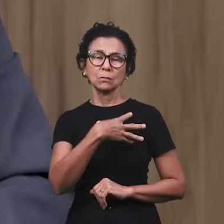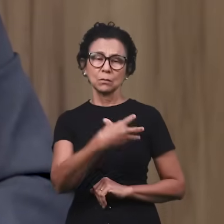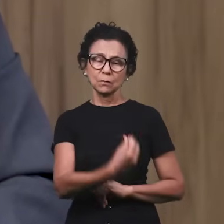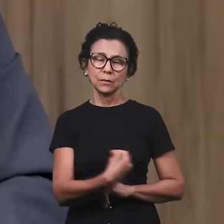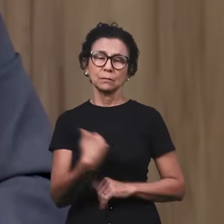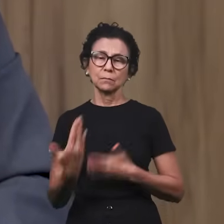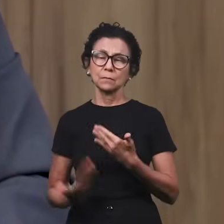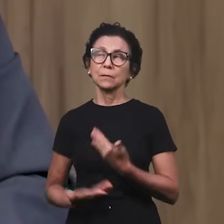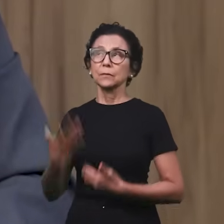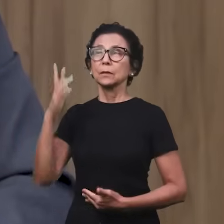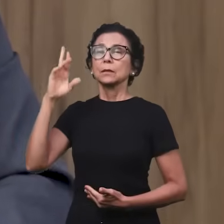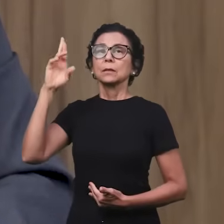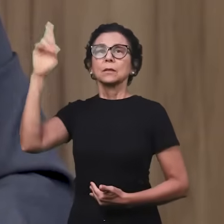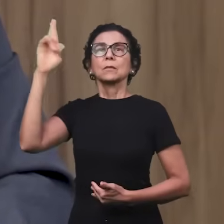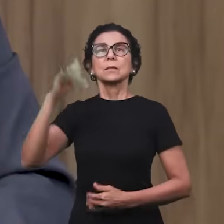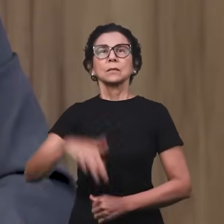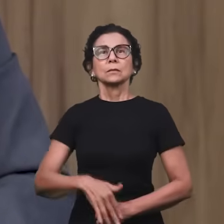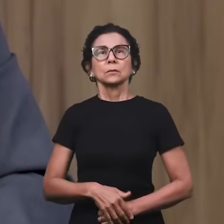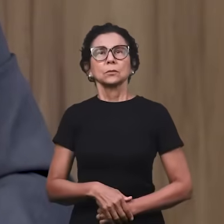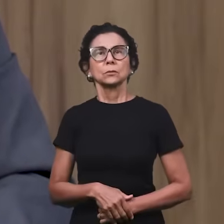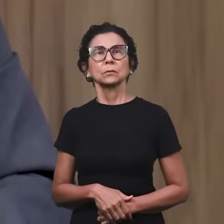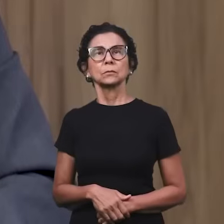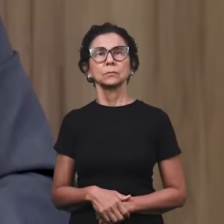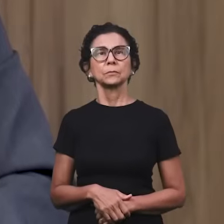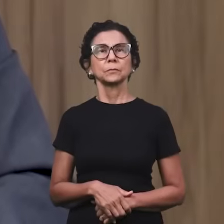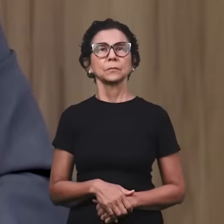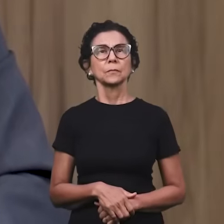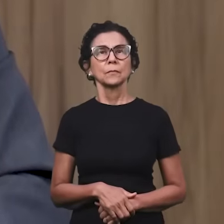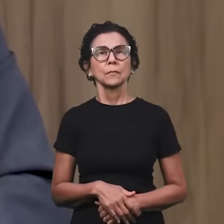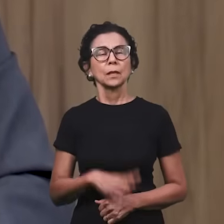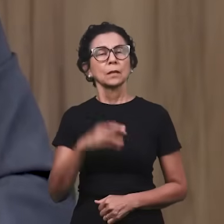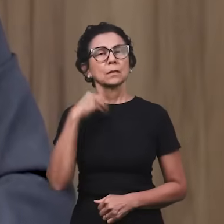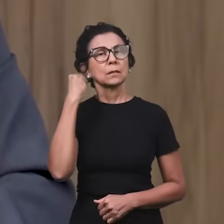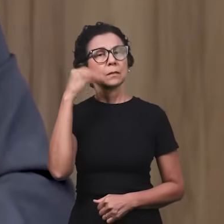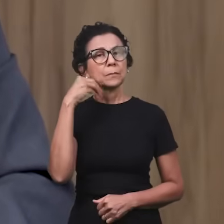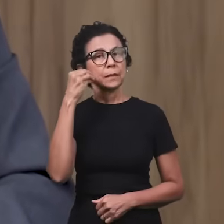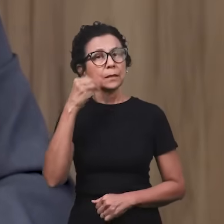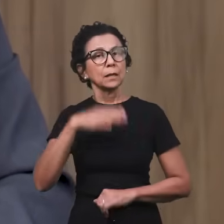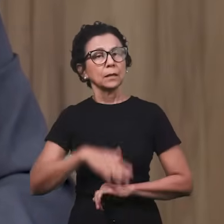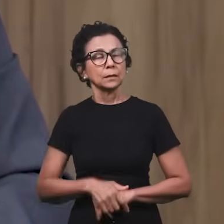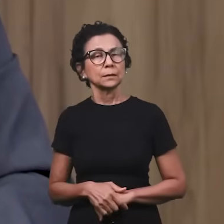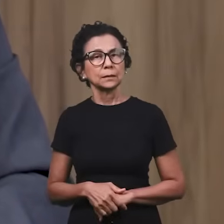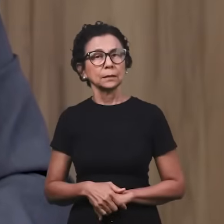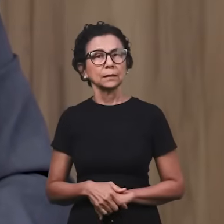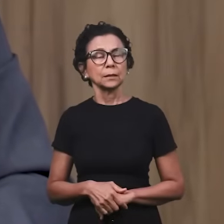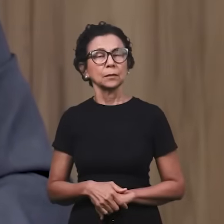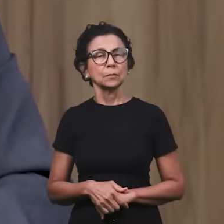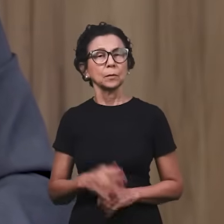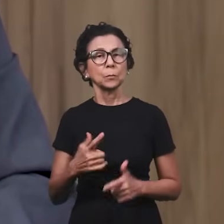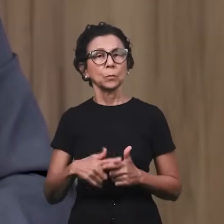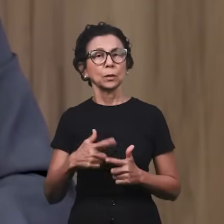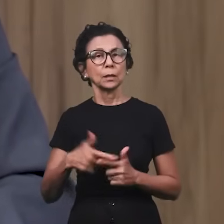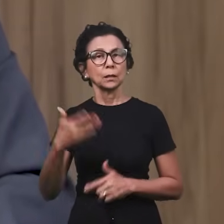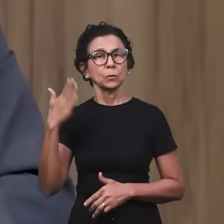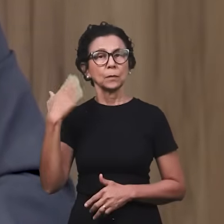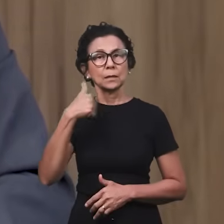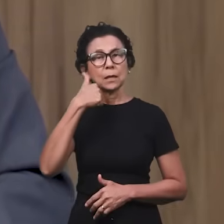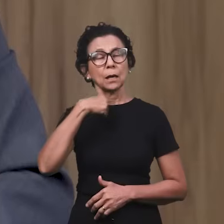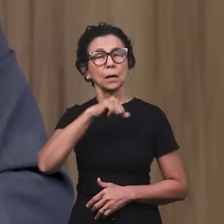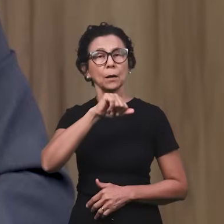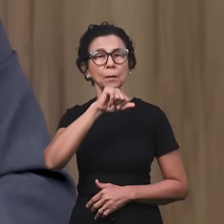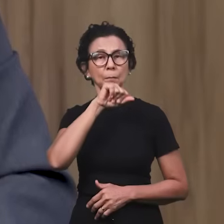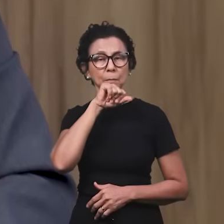Senhor. E a gente está vendo os frutos aí, né, dessa experiência que veio de uma herança, né, que a minha mãe